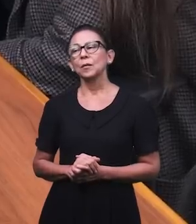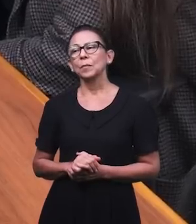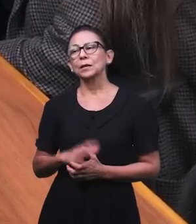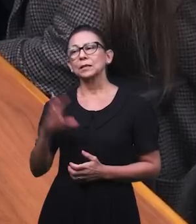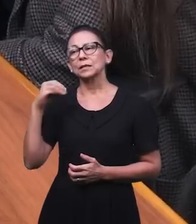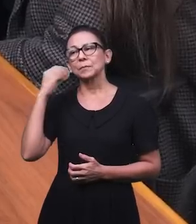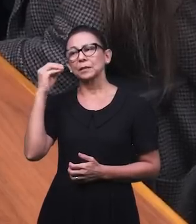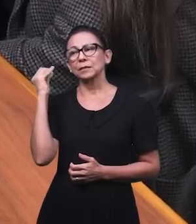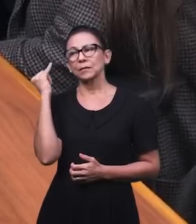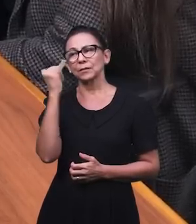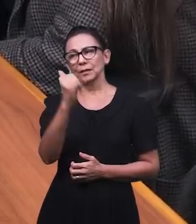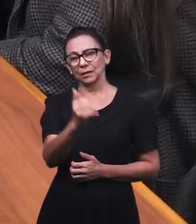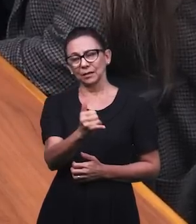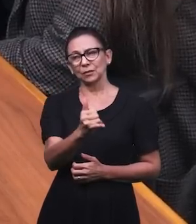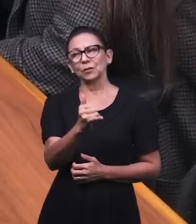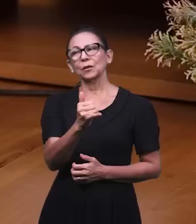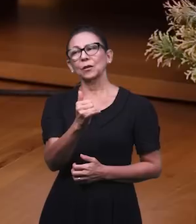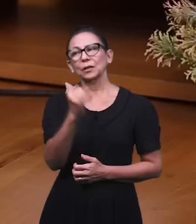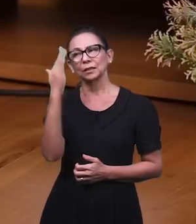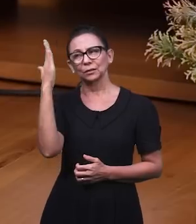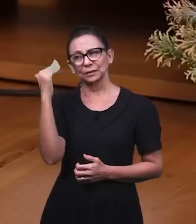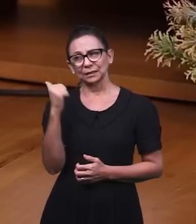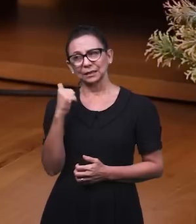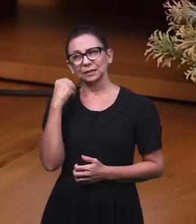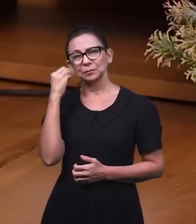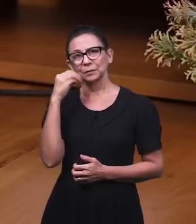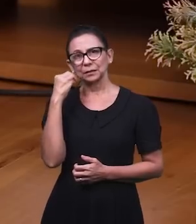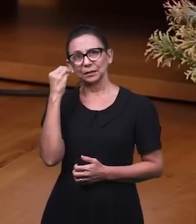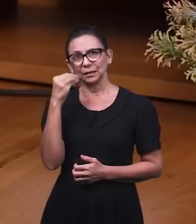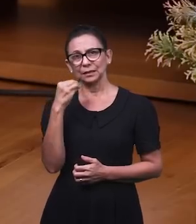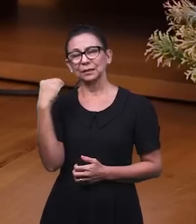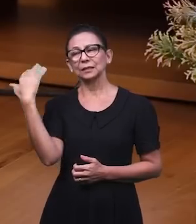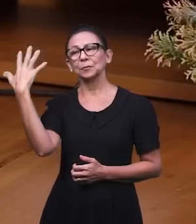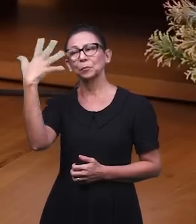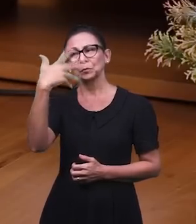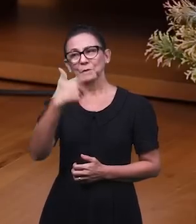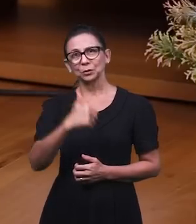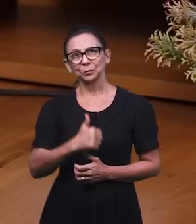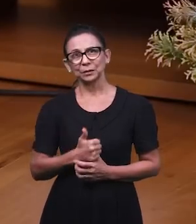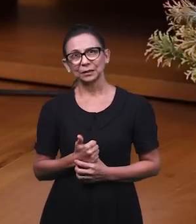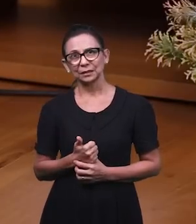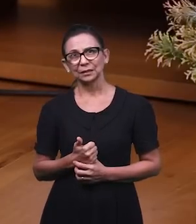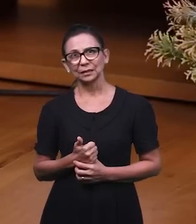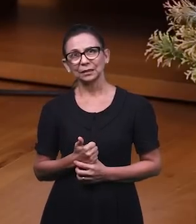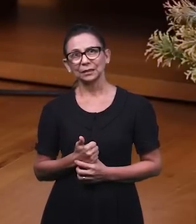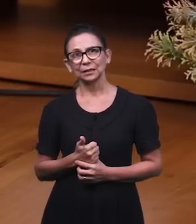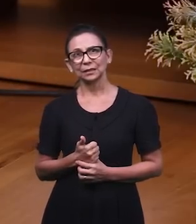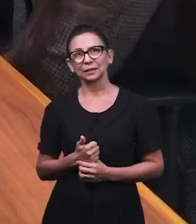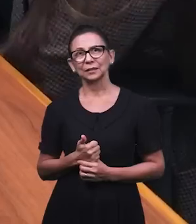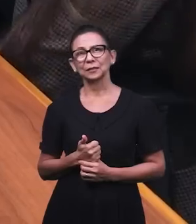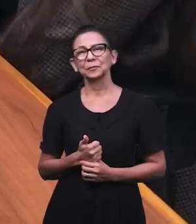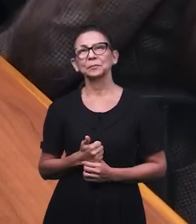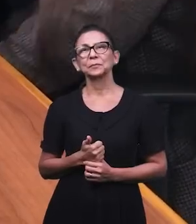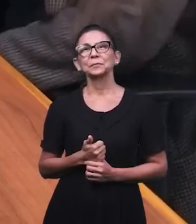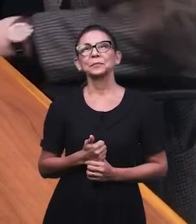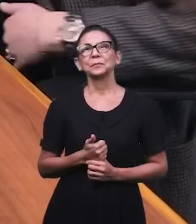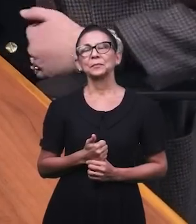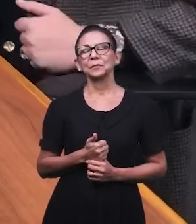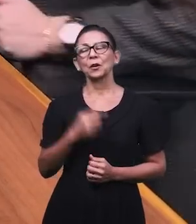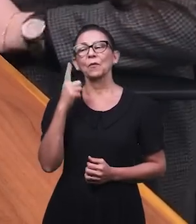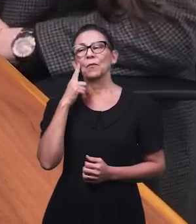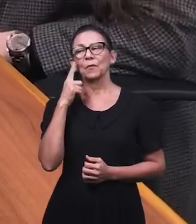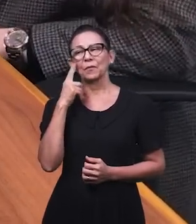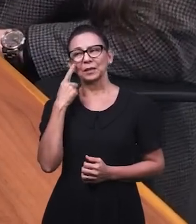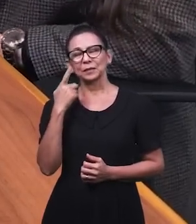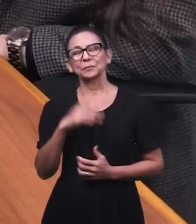sua experiência que você vai contar agora, porque eu já sei a experiência, ela é muito bonita. Foi. E eu, depois da experiência, eu vou falar uma coisa pra